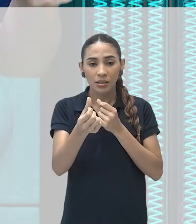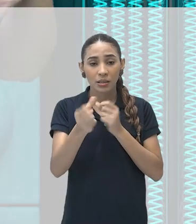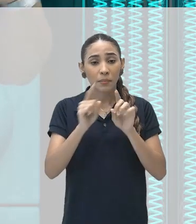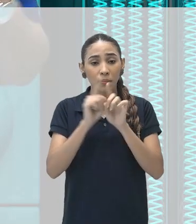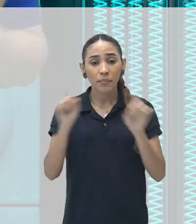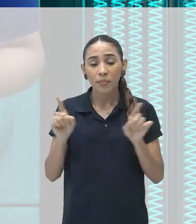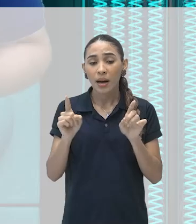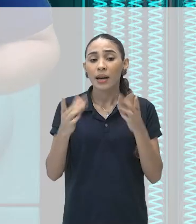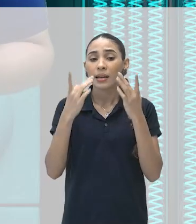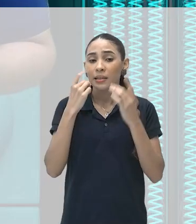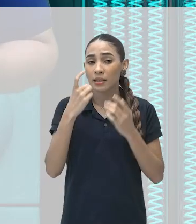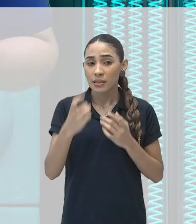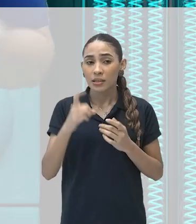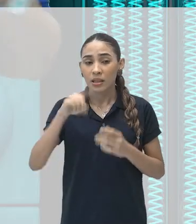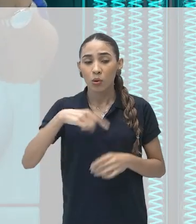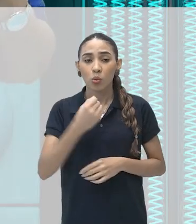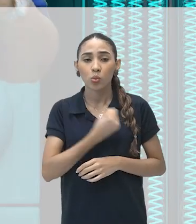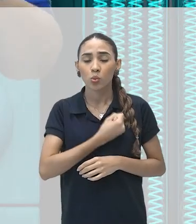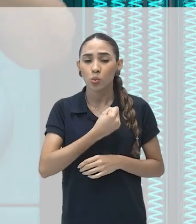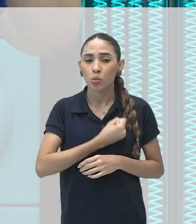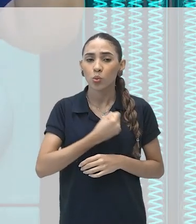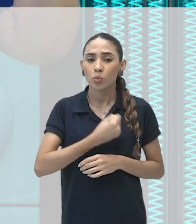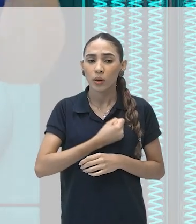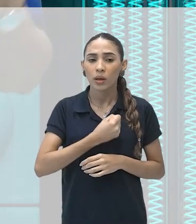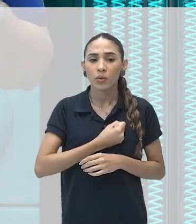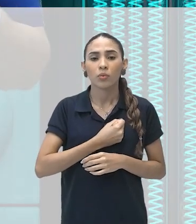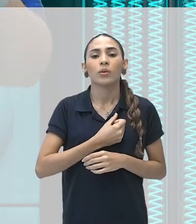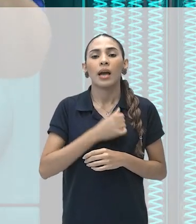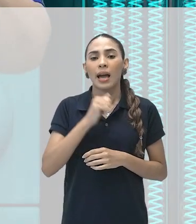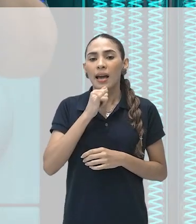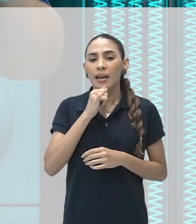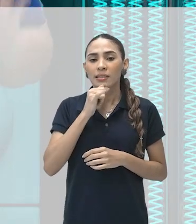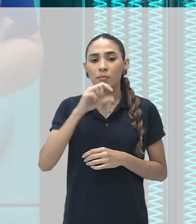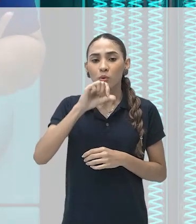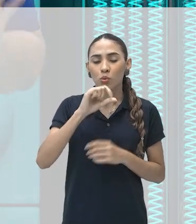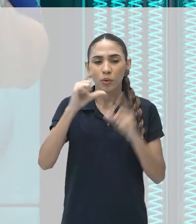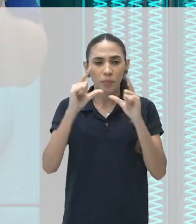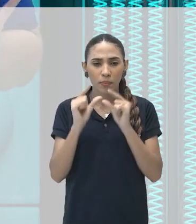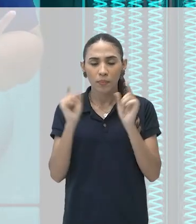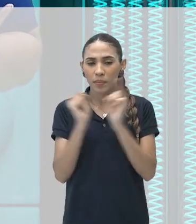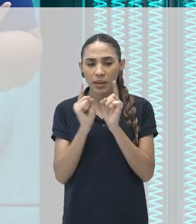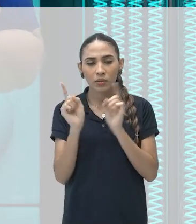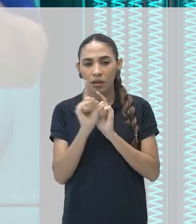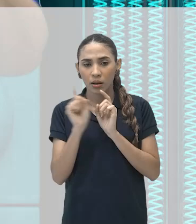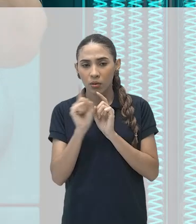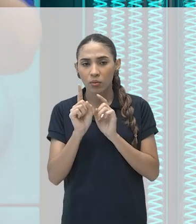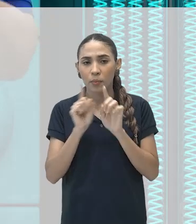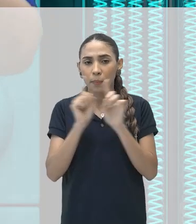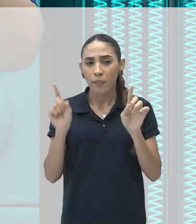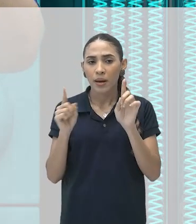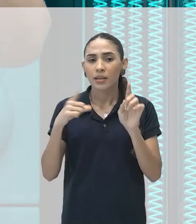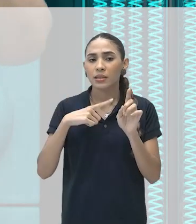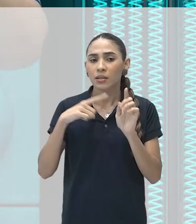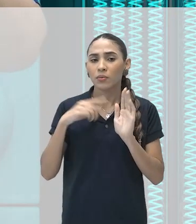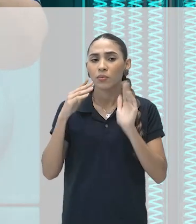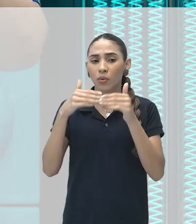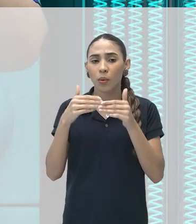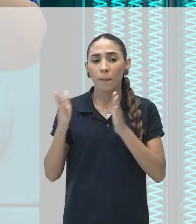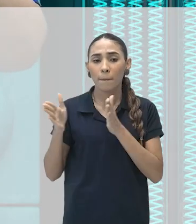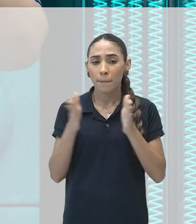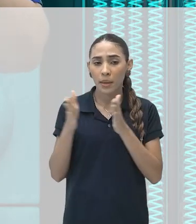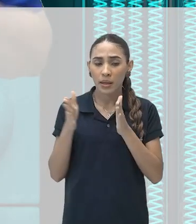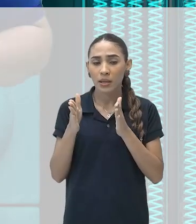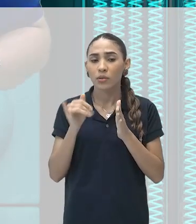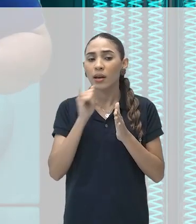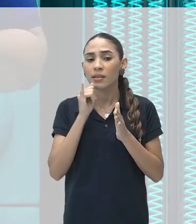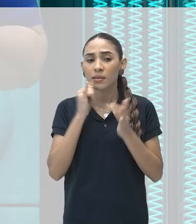interessante, apesar de ser um número grande mesmo, assim, eu não estou dizendo aqui que é um número pequeno, porque não é. Mas, no período em